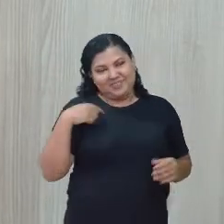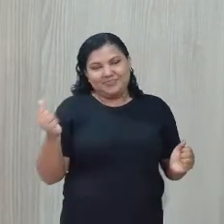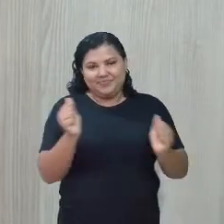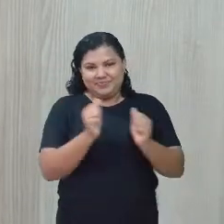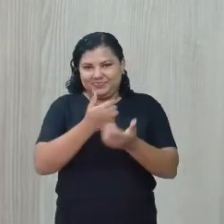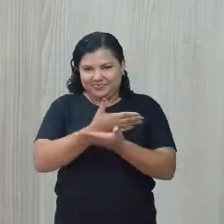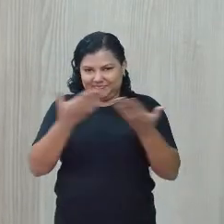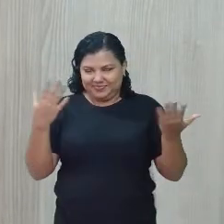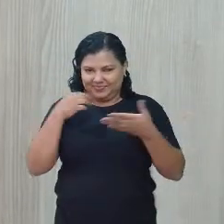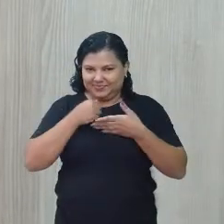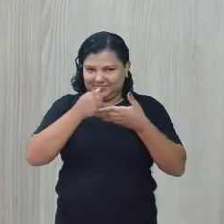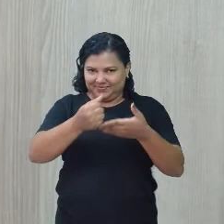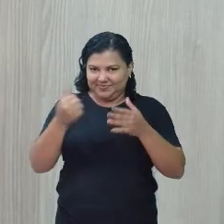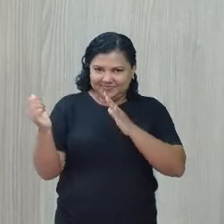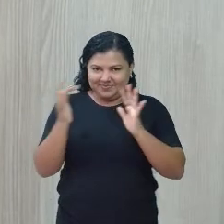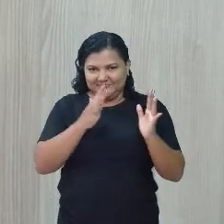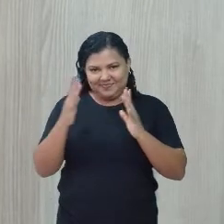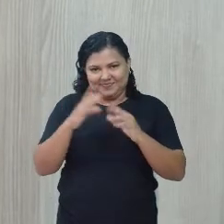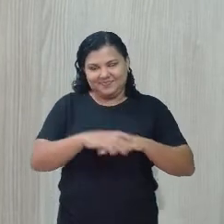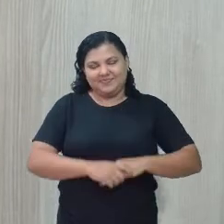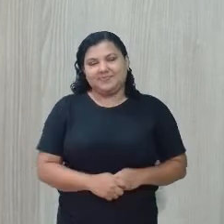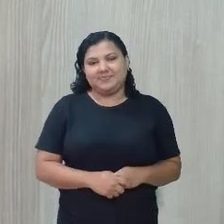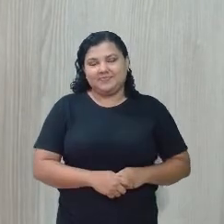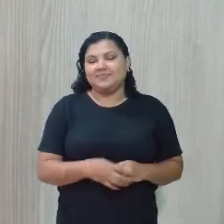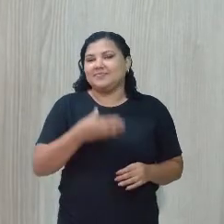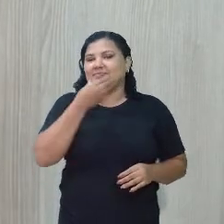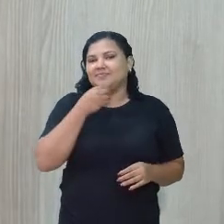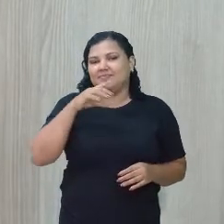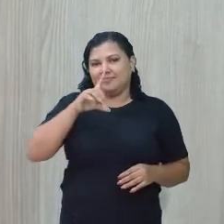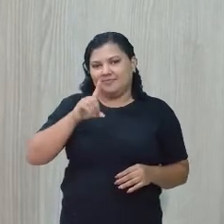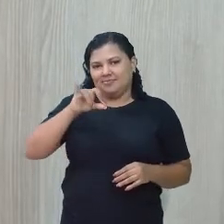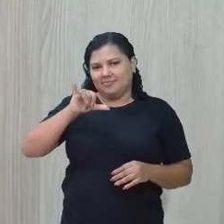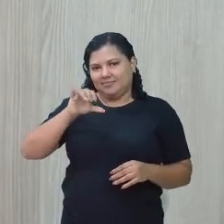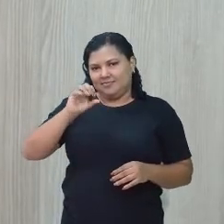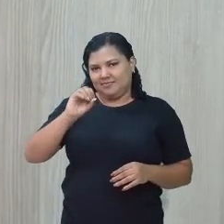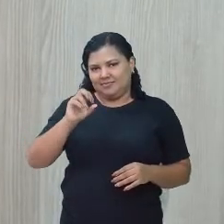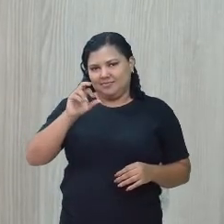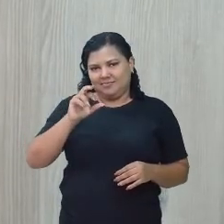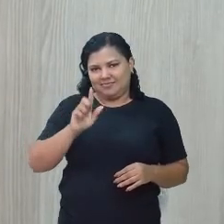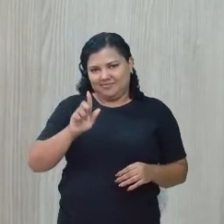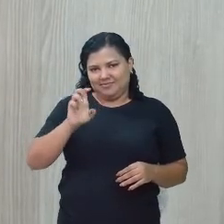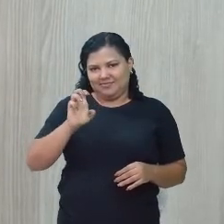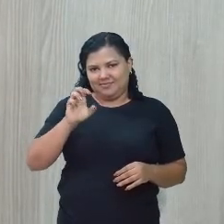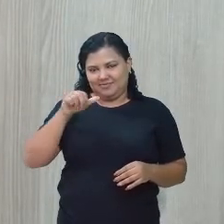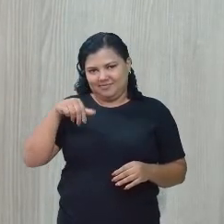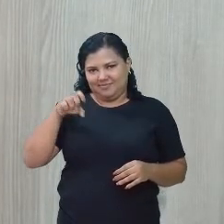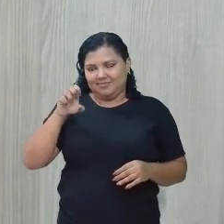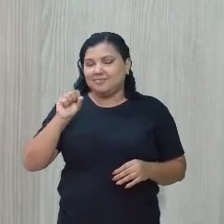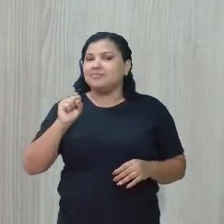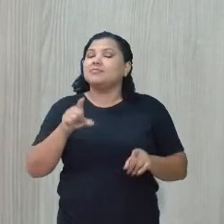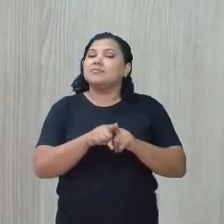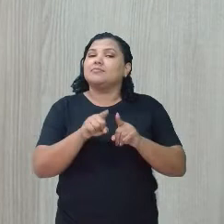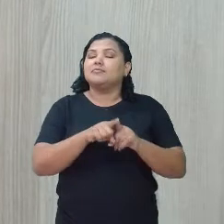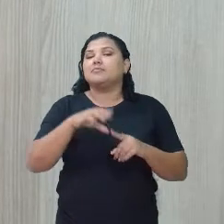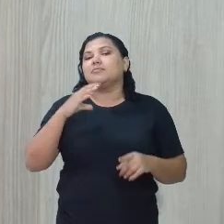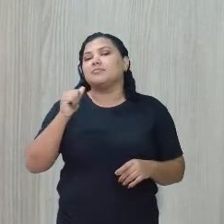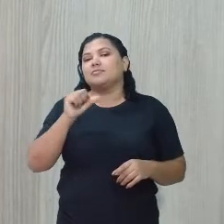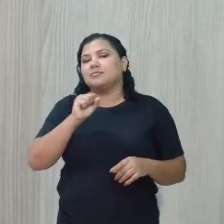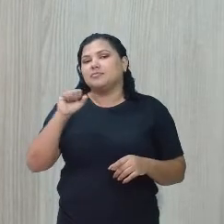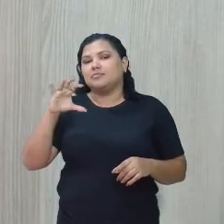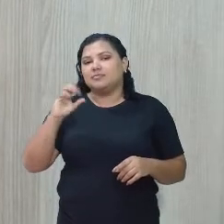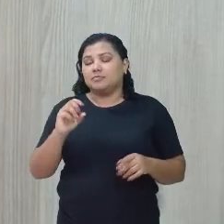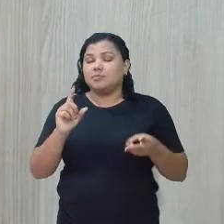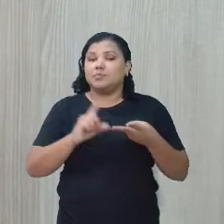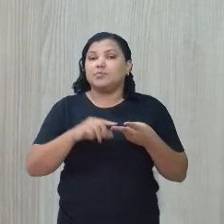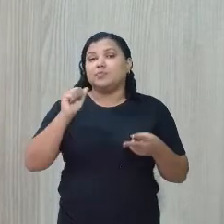e ajudo nessa dinâmica, tá bom? O Diógenes, sem o R, deu bom dia. O Cássio também tá por aqui. O